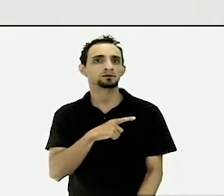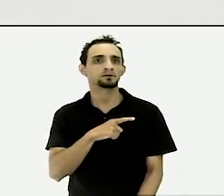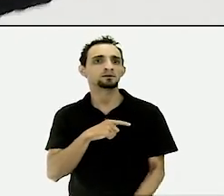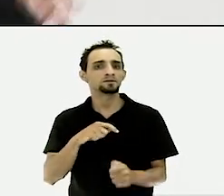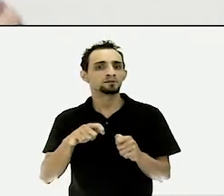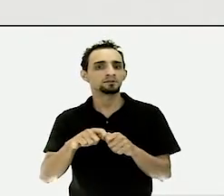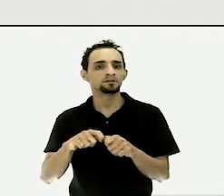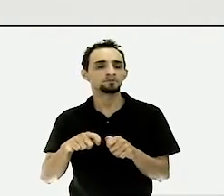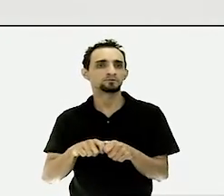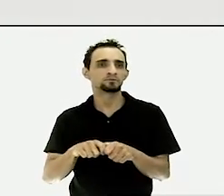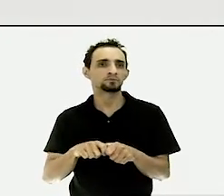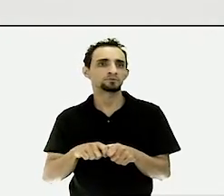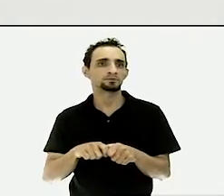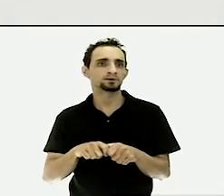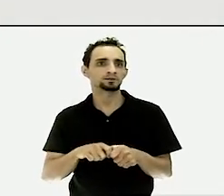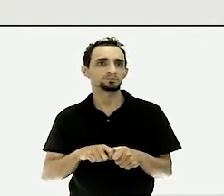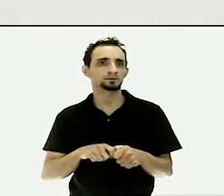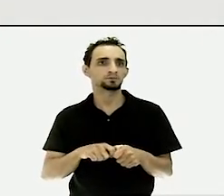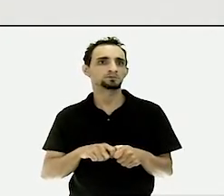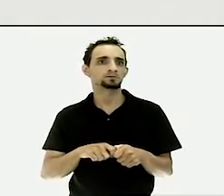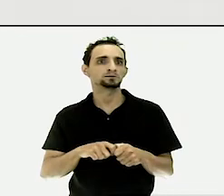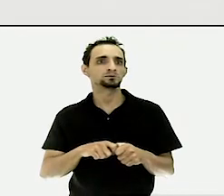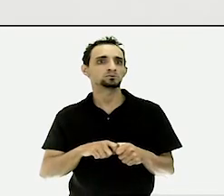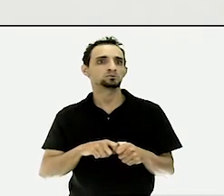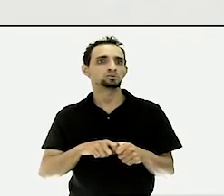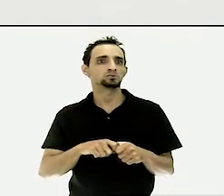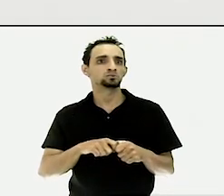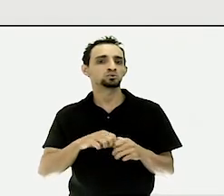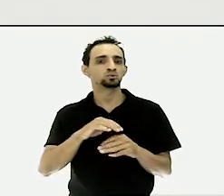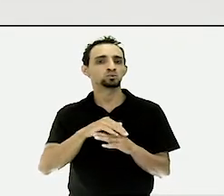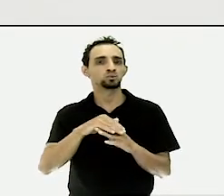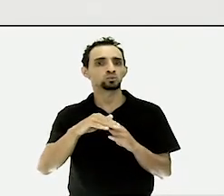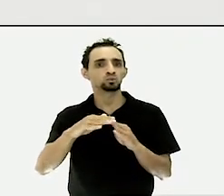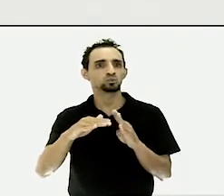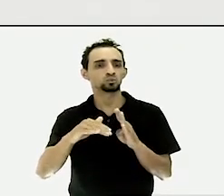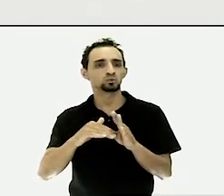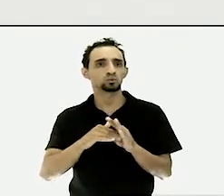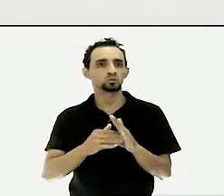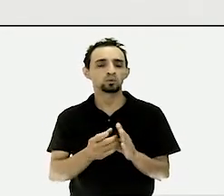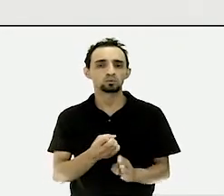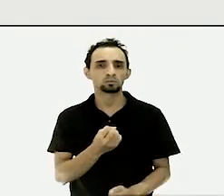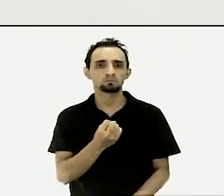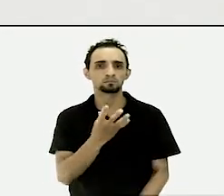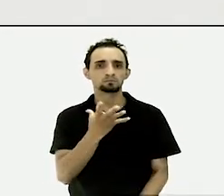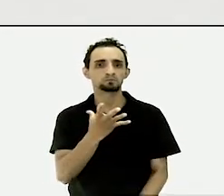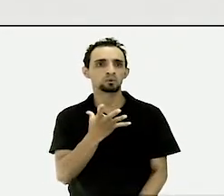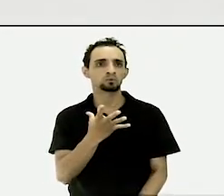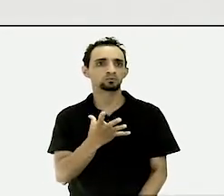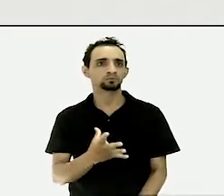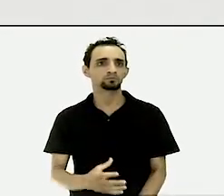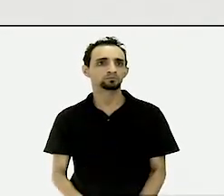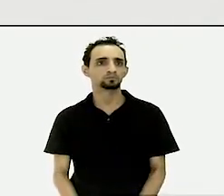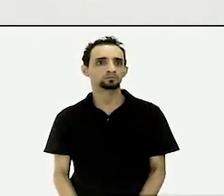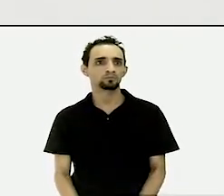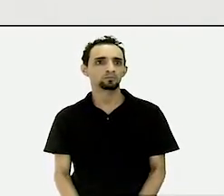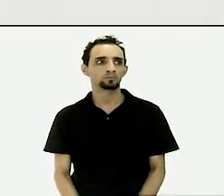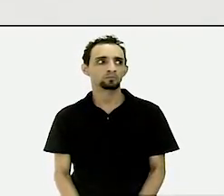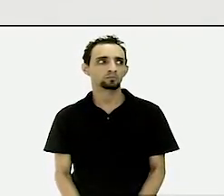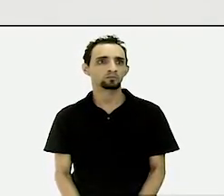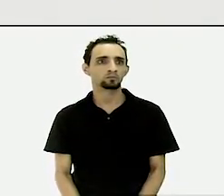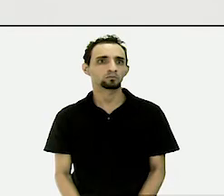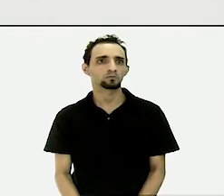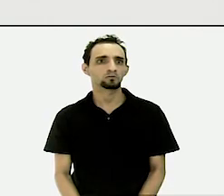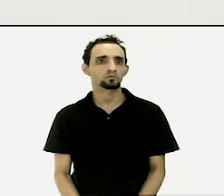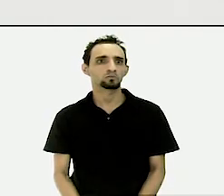pessoa já faleceu, e uma vida para a municipalidade tem que ser preciosa. Não tem nada mais que vale do que a vida para as pessoas. Então, doutor Samuel, eu